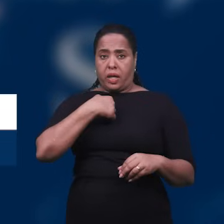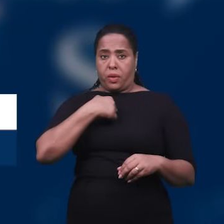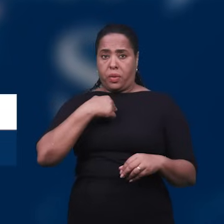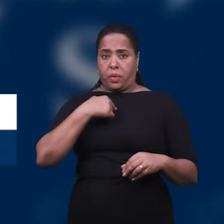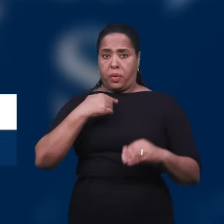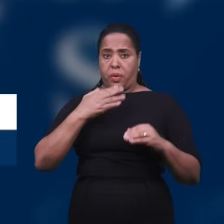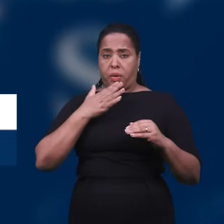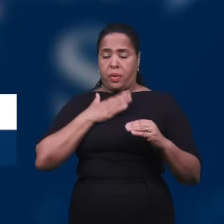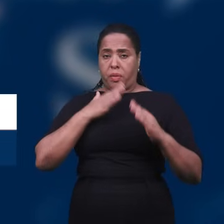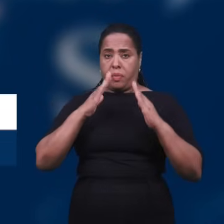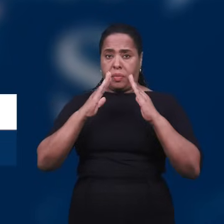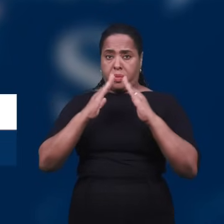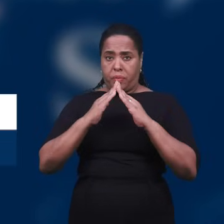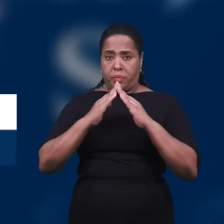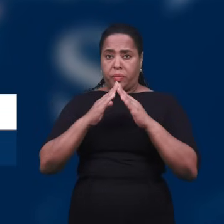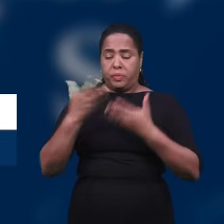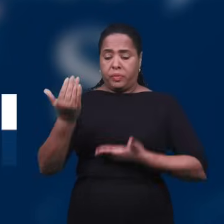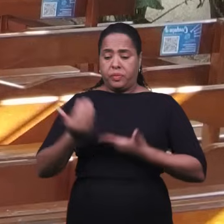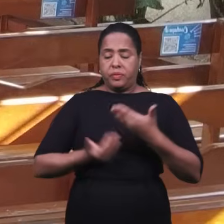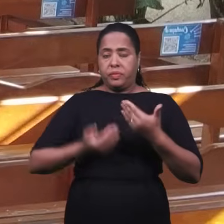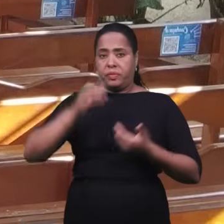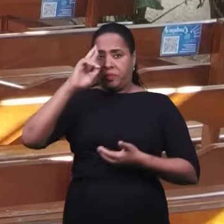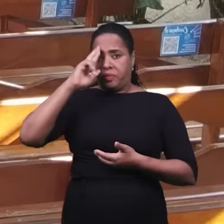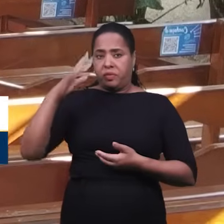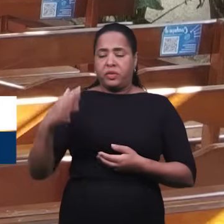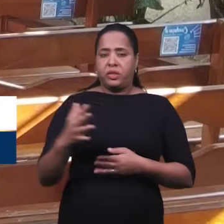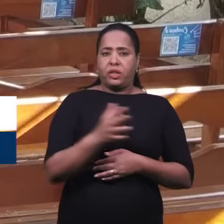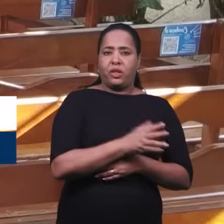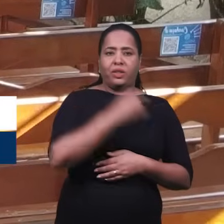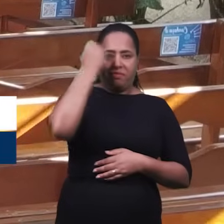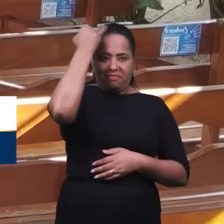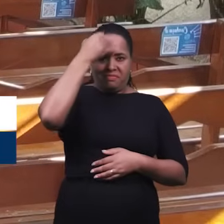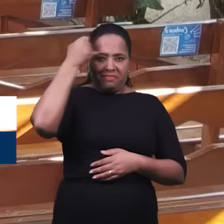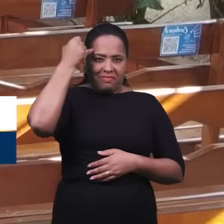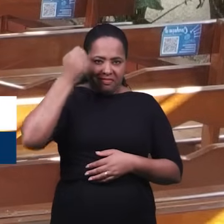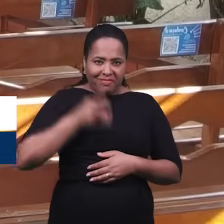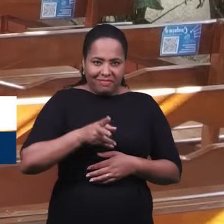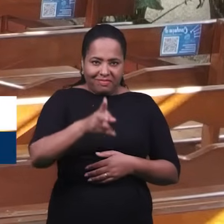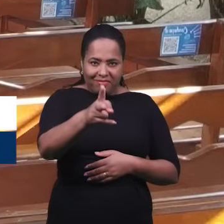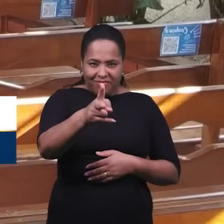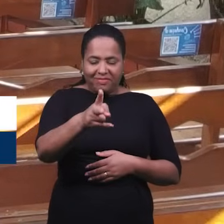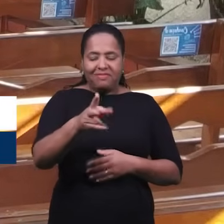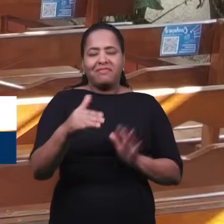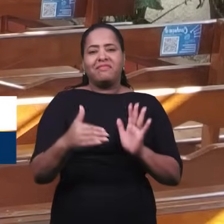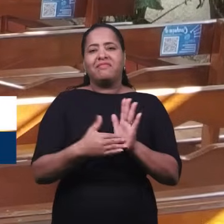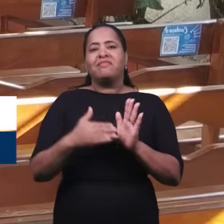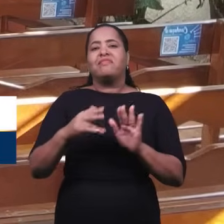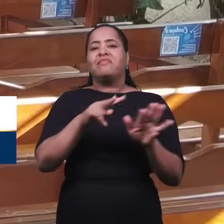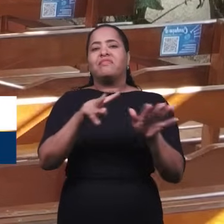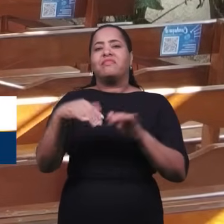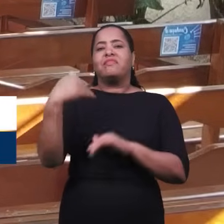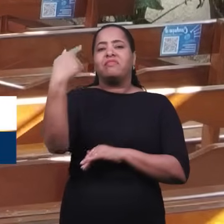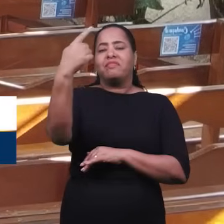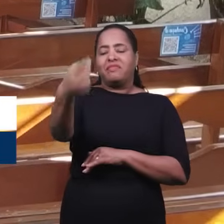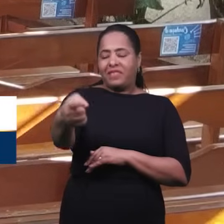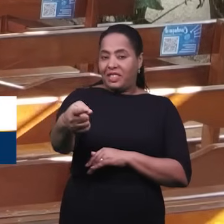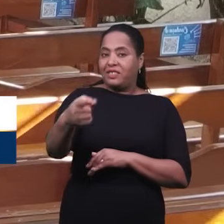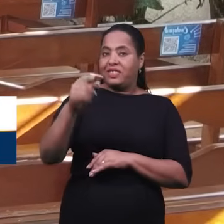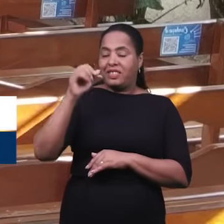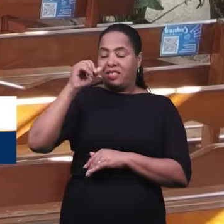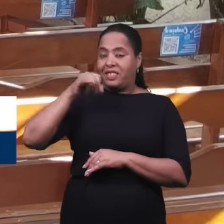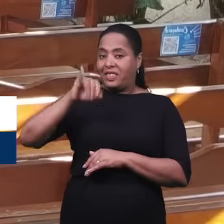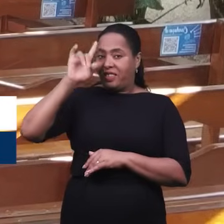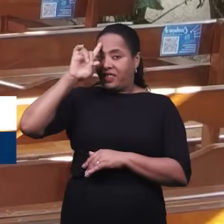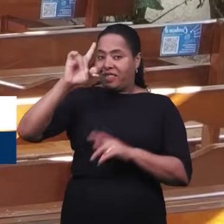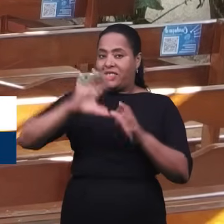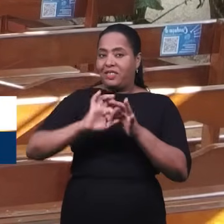casa serviremos ao Senhor. Irmão Jorge, segue com você aí no estúdio, até a próxima, e semana que